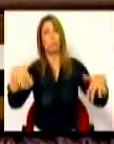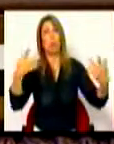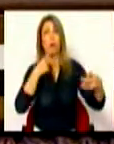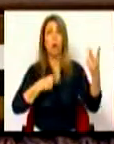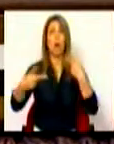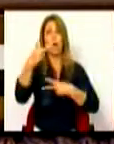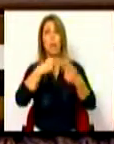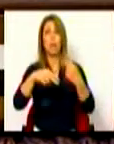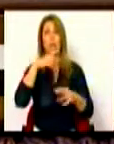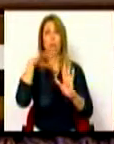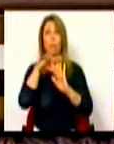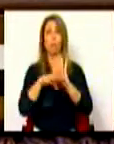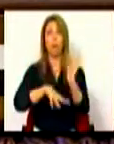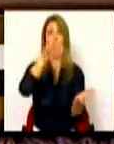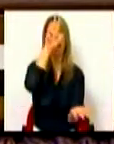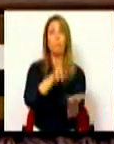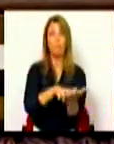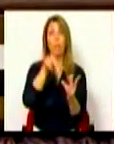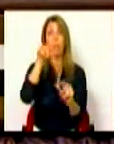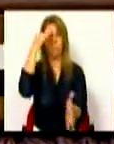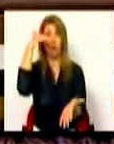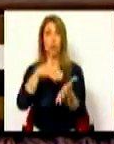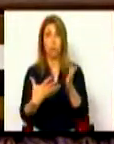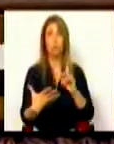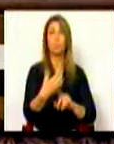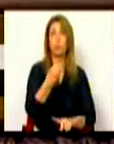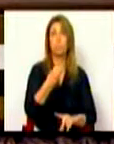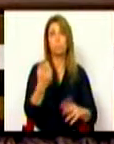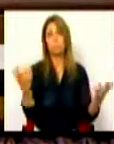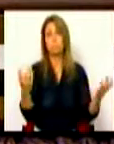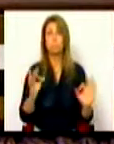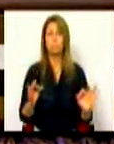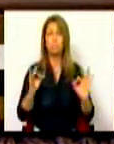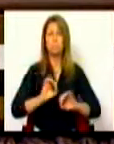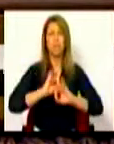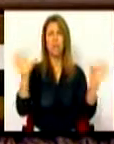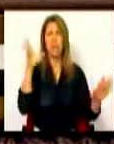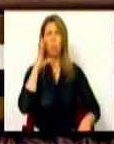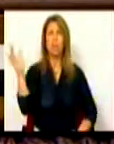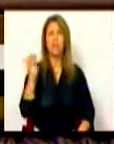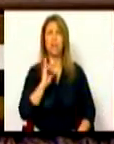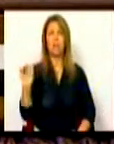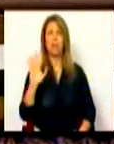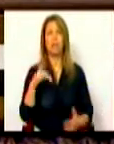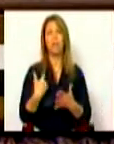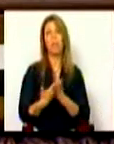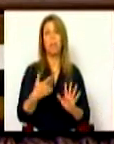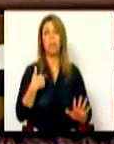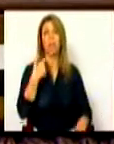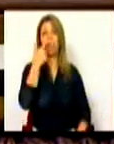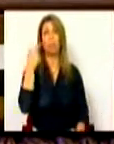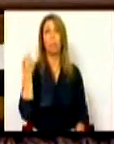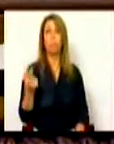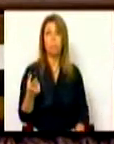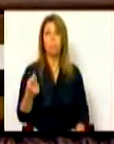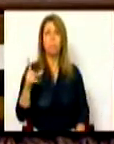programa aprovado e os resultados obtidos, numa tentativa clara de os amesquinhar, como chegam ao desplante